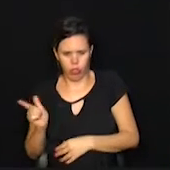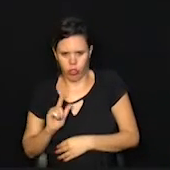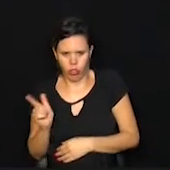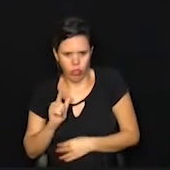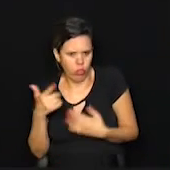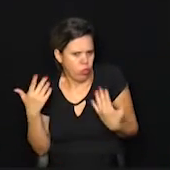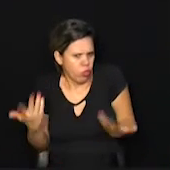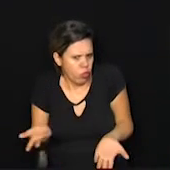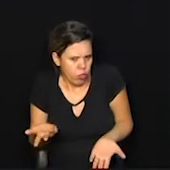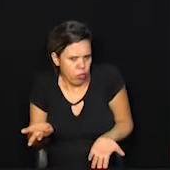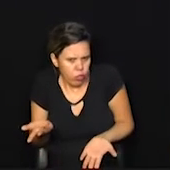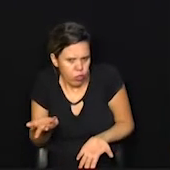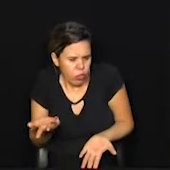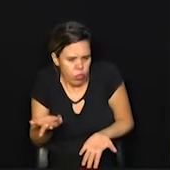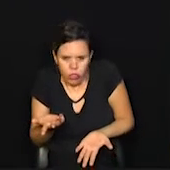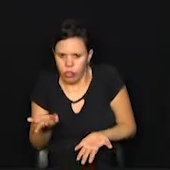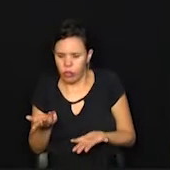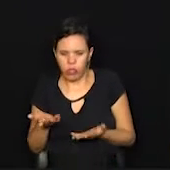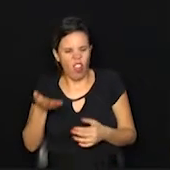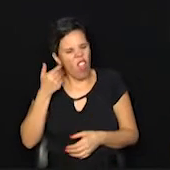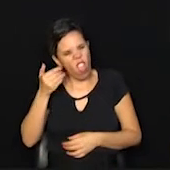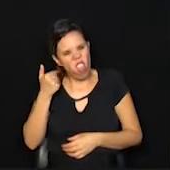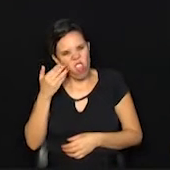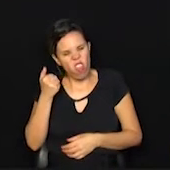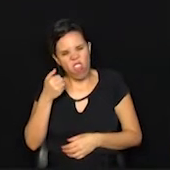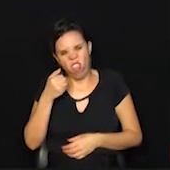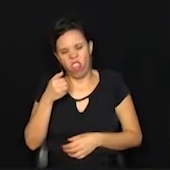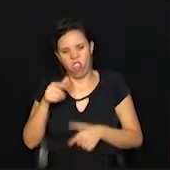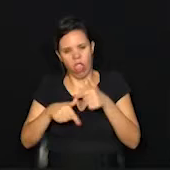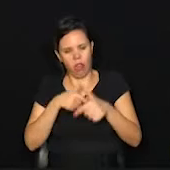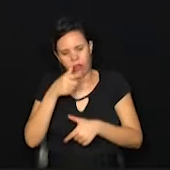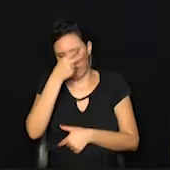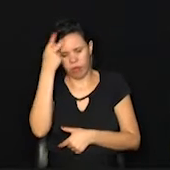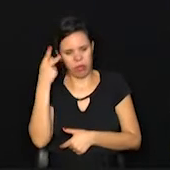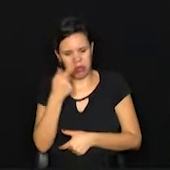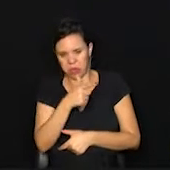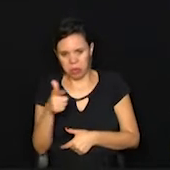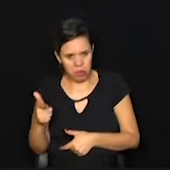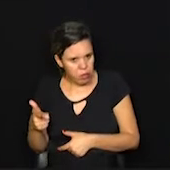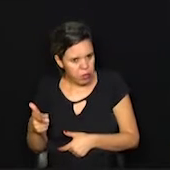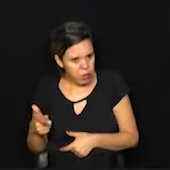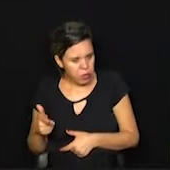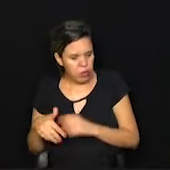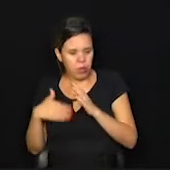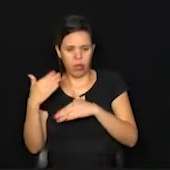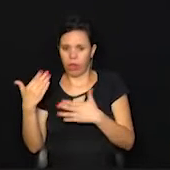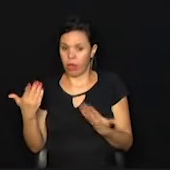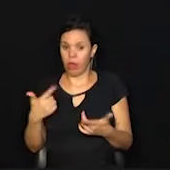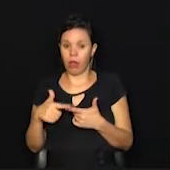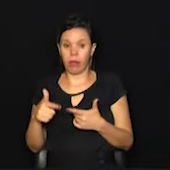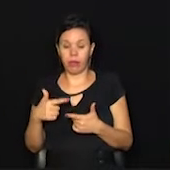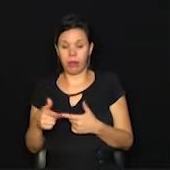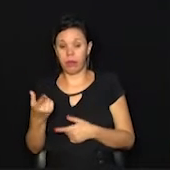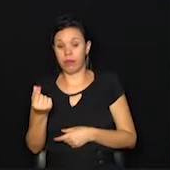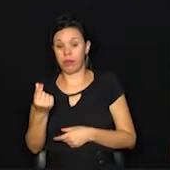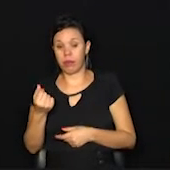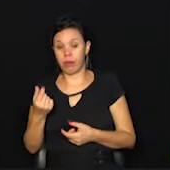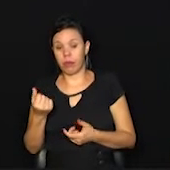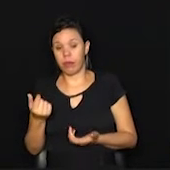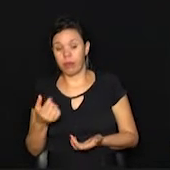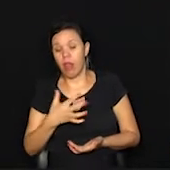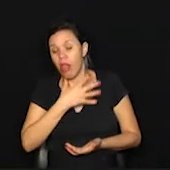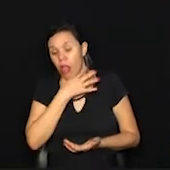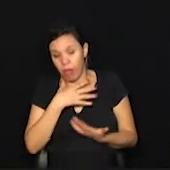claro se super explorou a classe trabalhadora que nem o que que não tivesse desenvolvimento claro que teve um problema Qual foi o custo disso